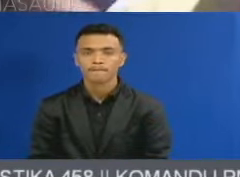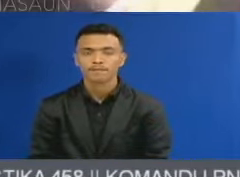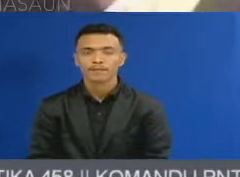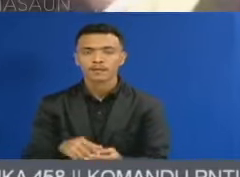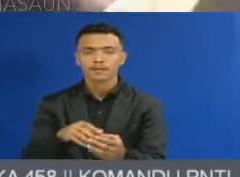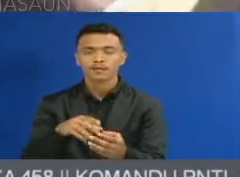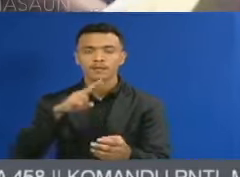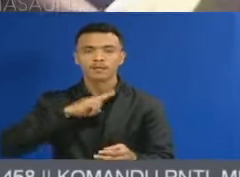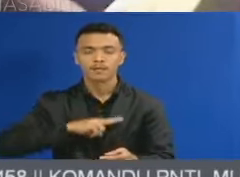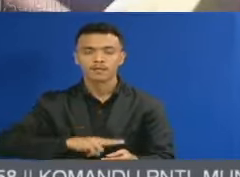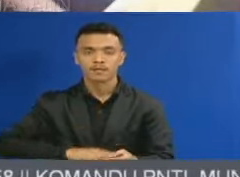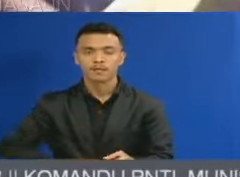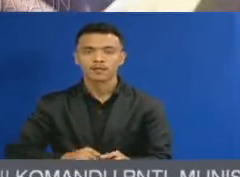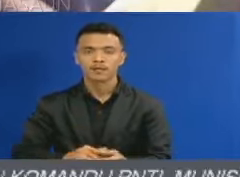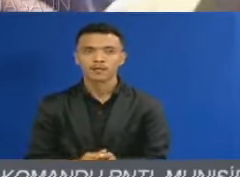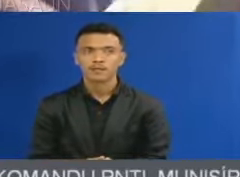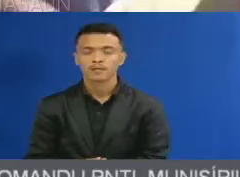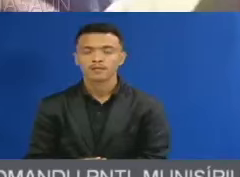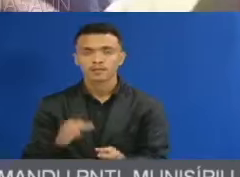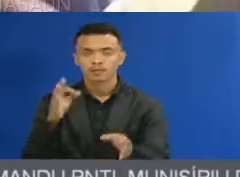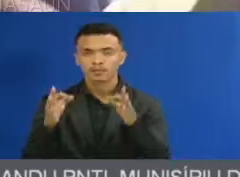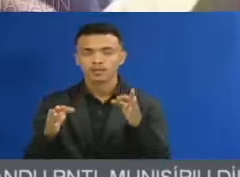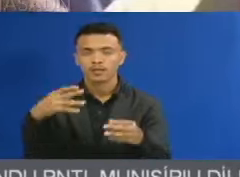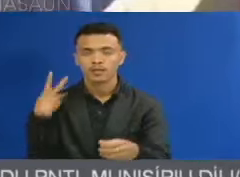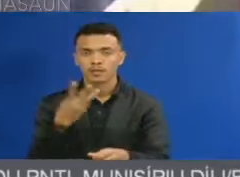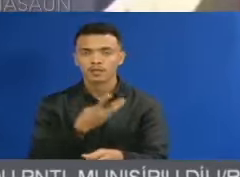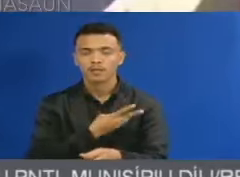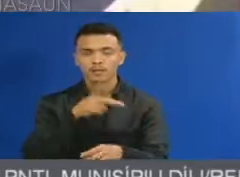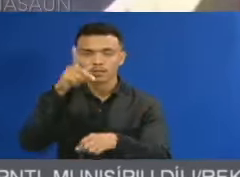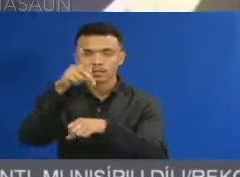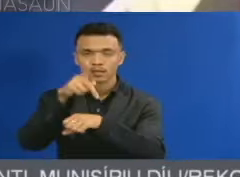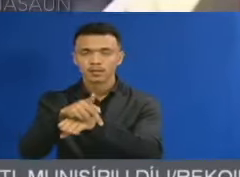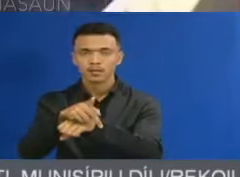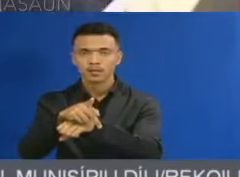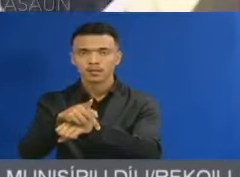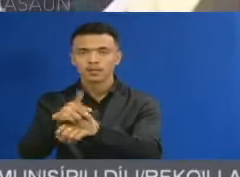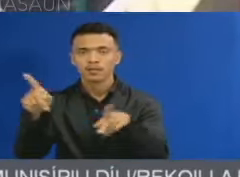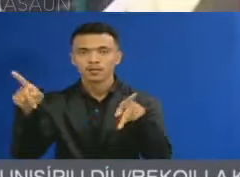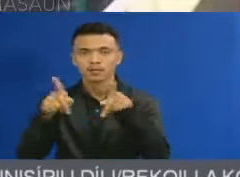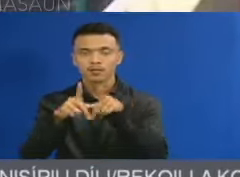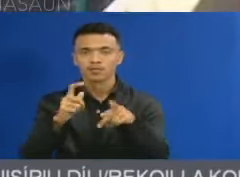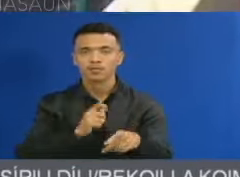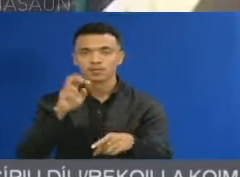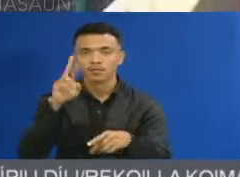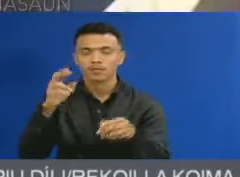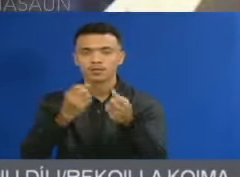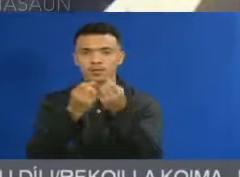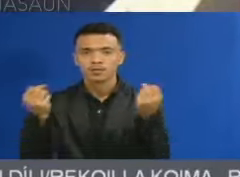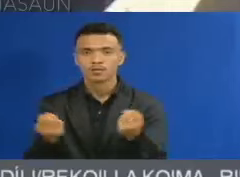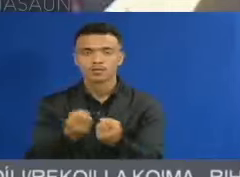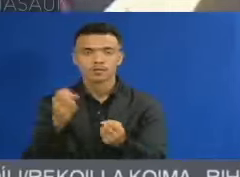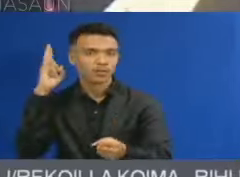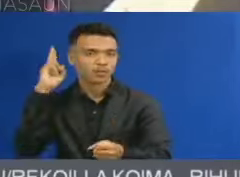hamla maka pinsane kolan ninin. Tau ami konsega urkalan kuaze postu tilumar ne liliwe suku modemu ne rona